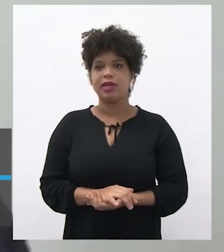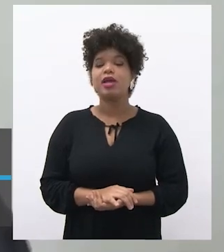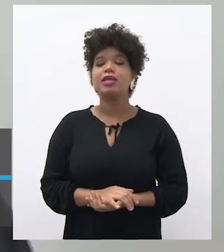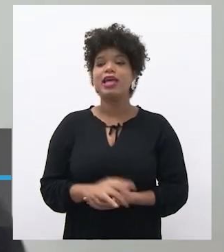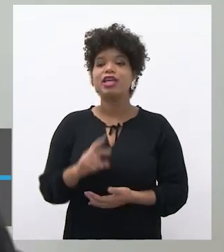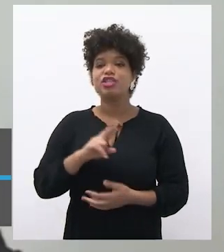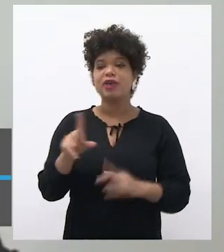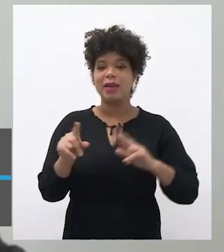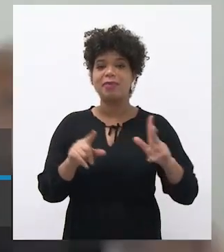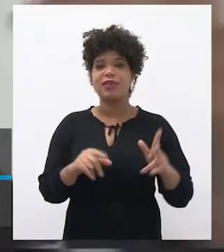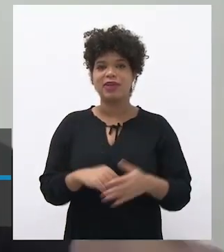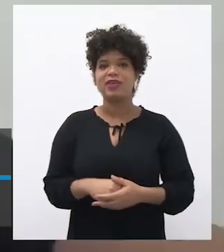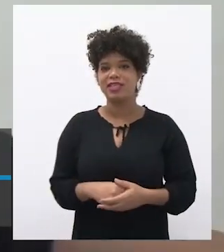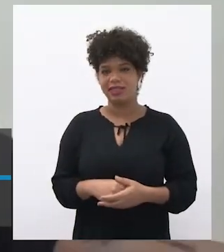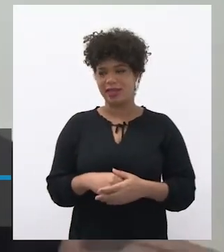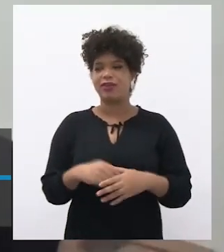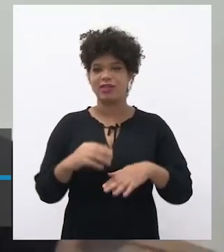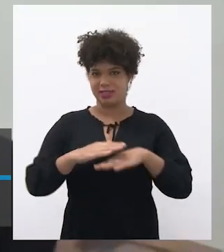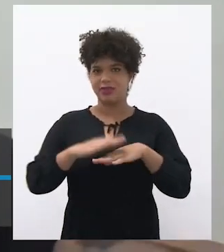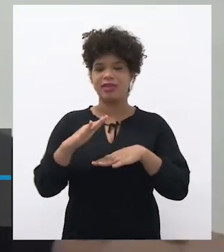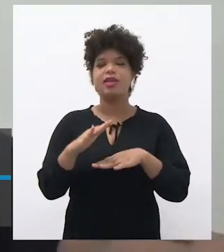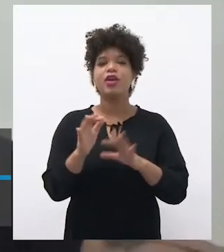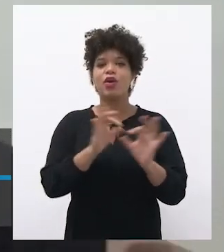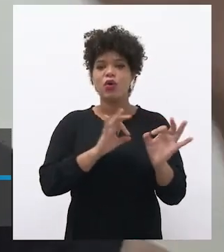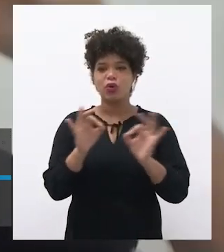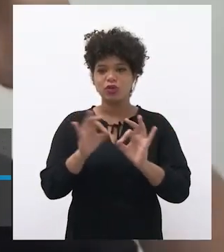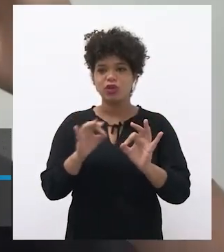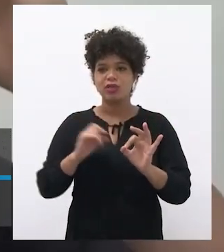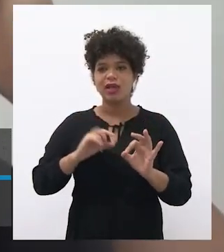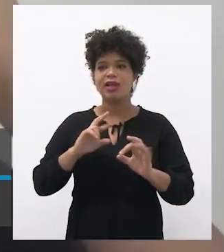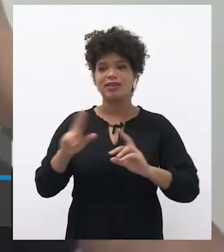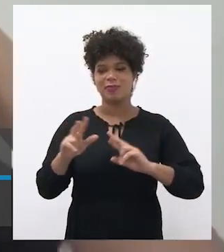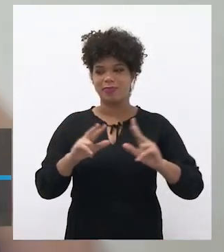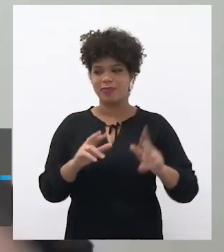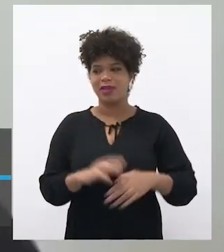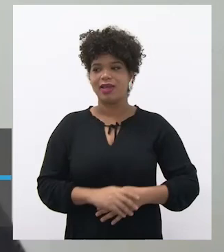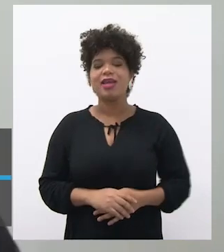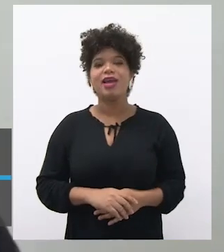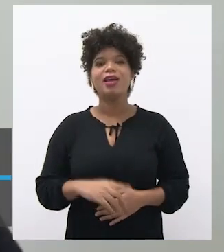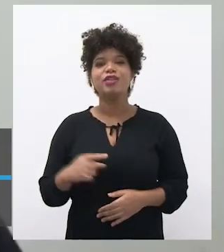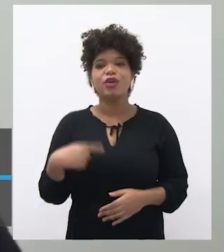exemplo, a Lei Maria da Penha tem apenas alguns poucos crimes